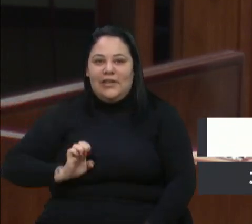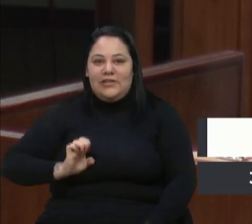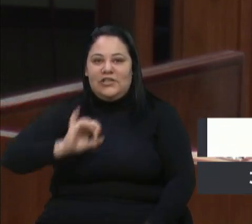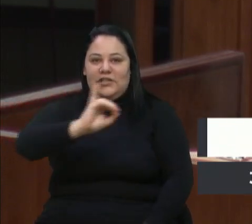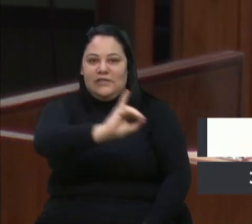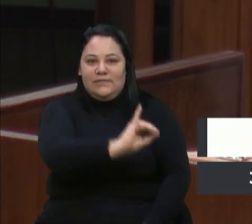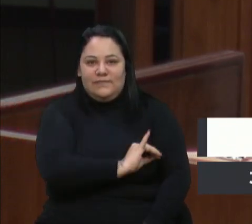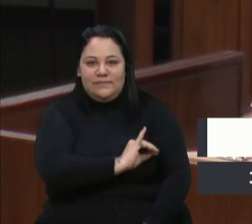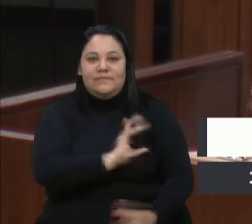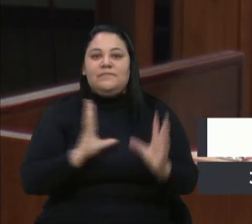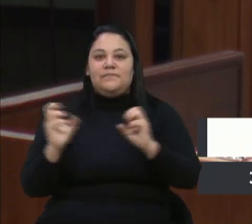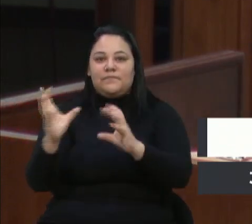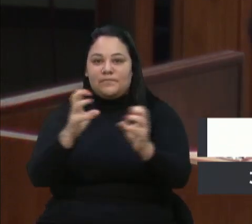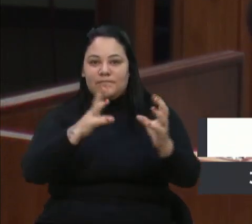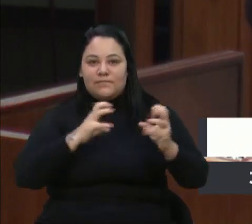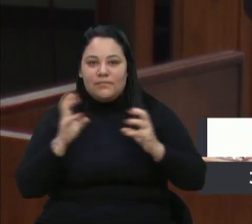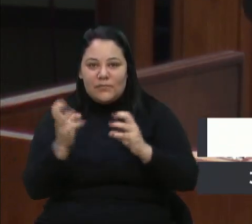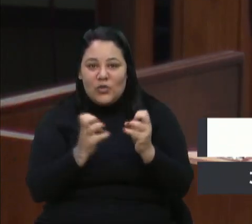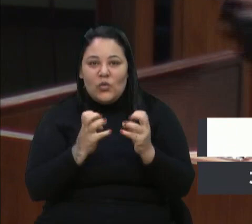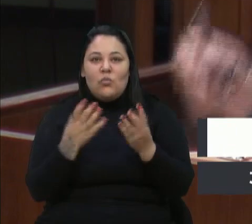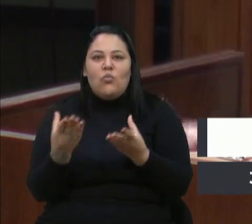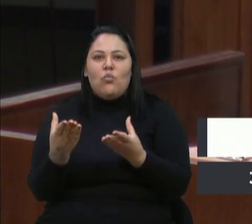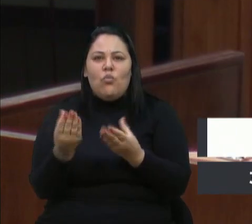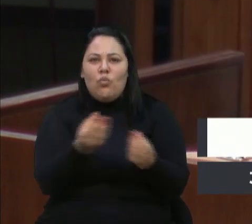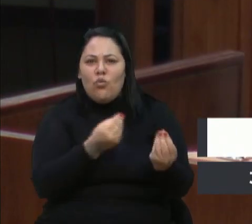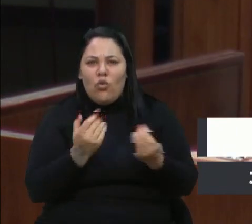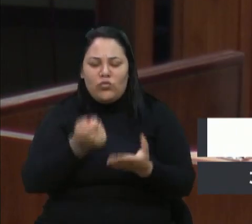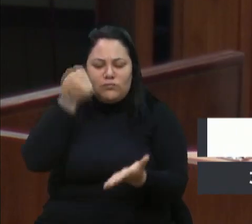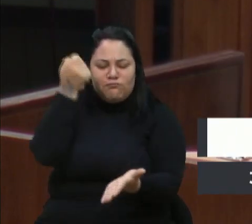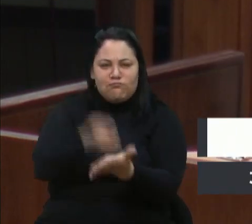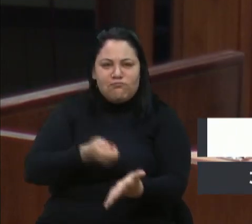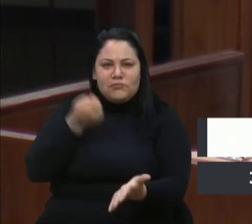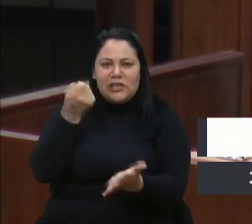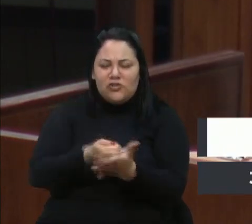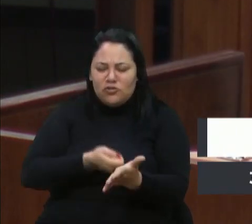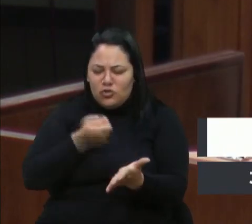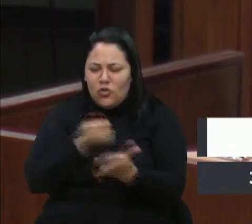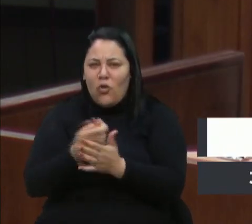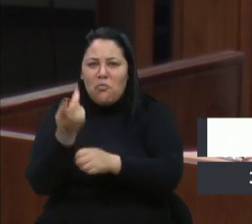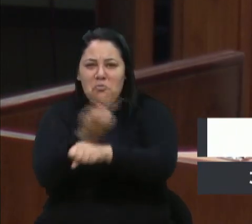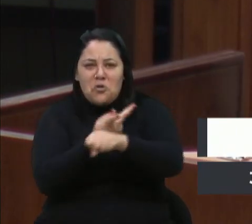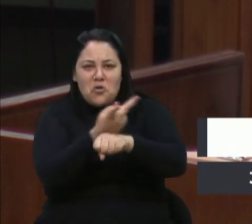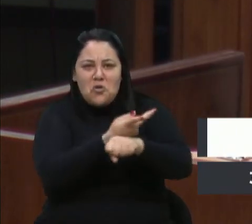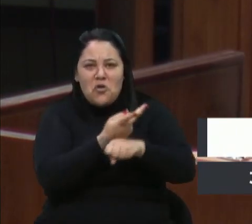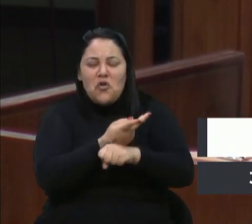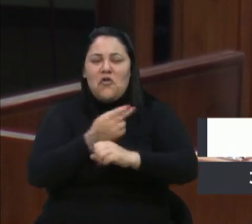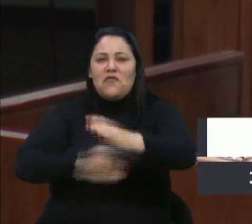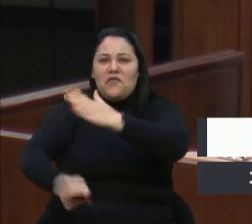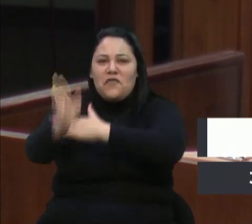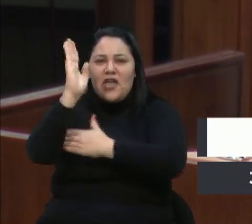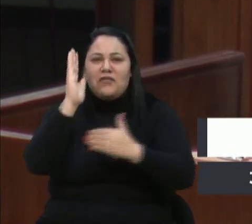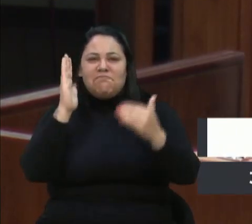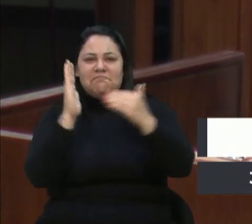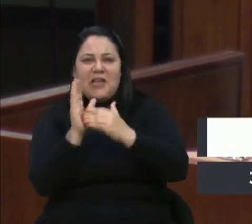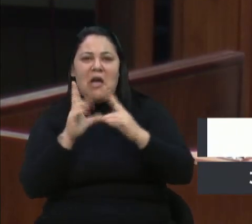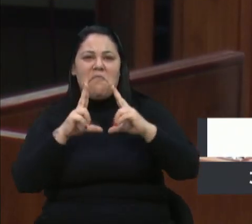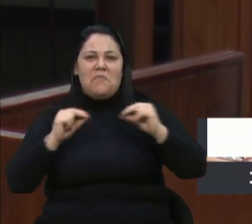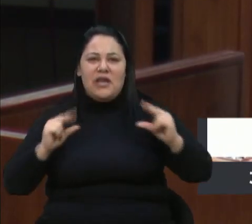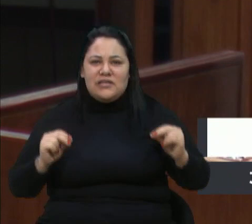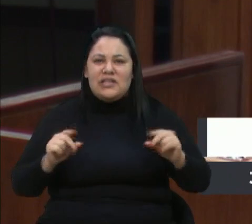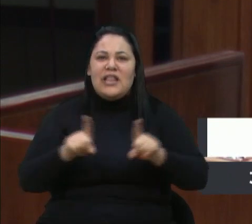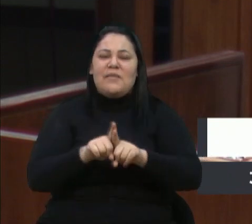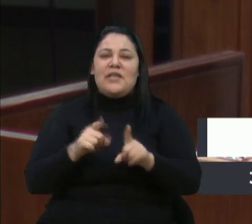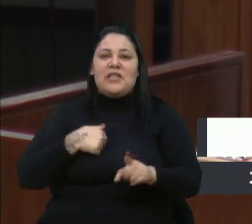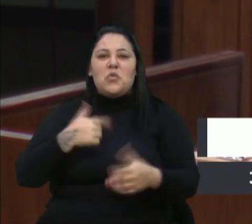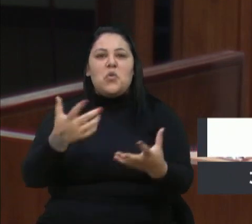brigou muito, que lutou, que correu, que foi a Brasília. Então eu